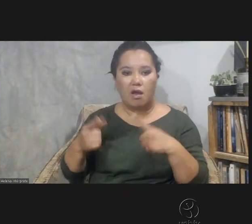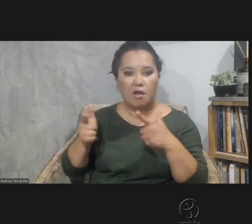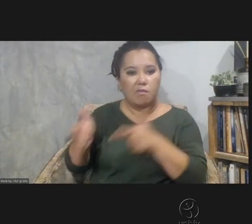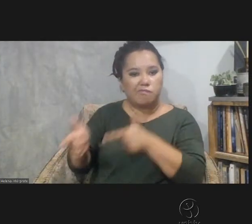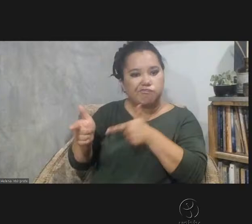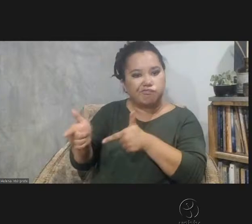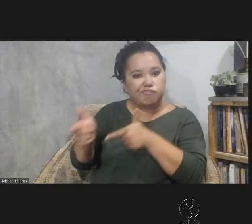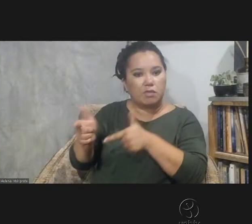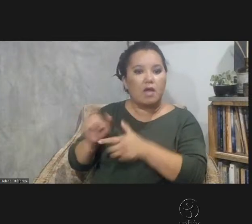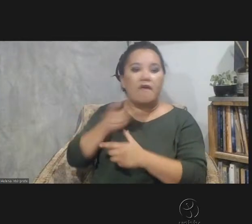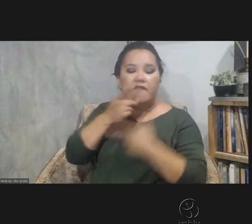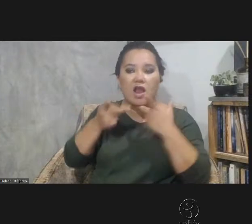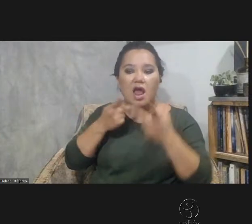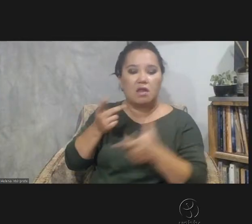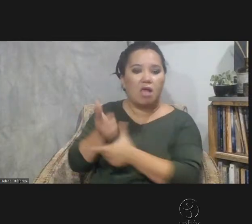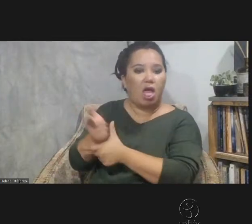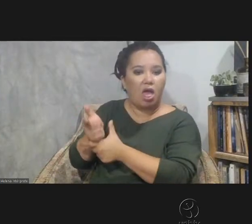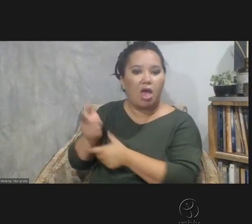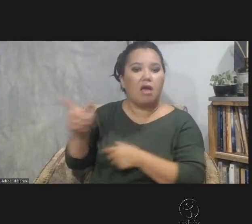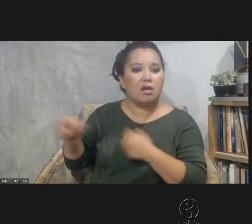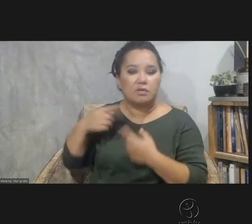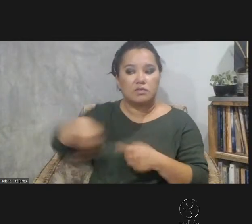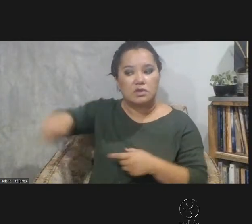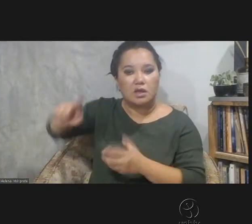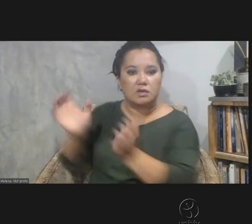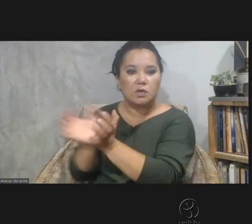Novo modelo neoliberalista